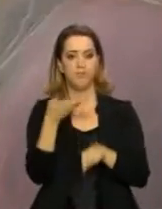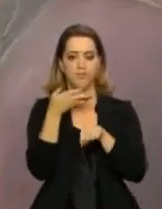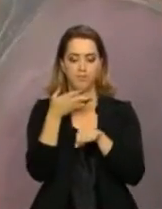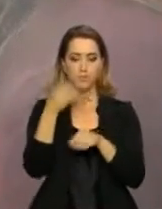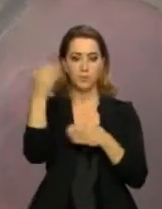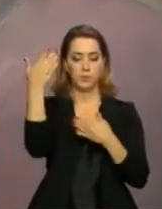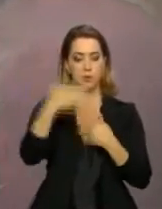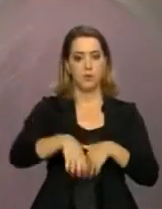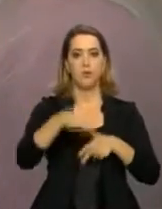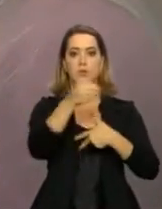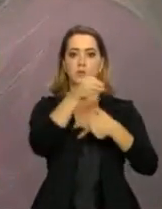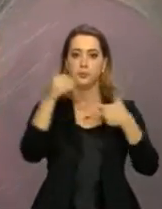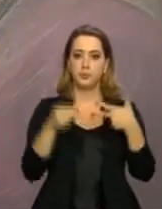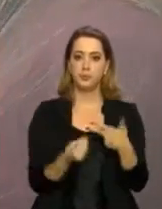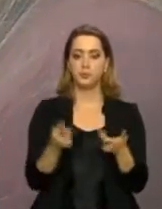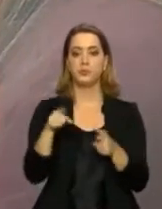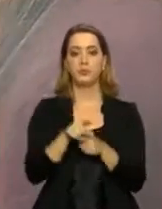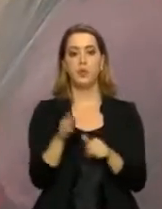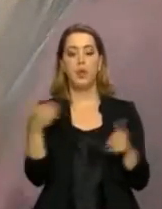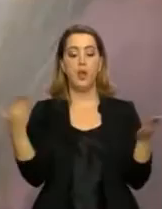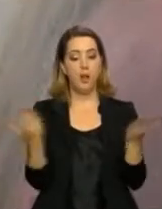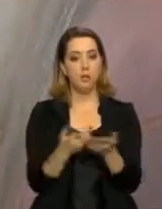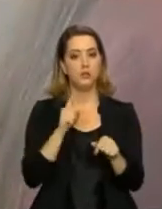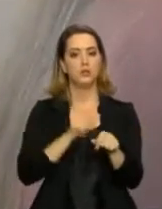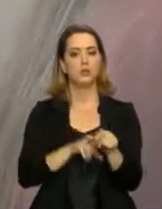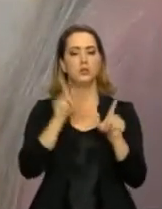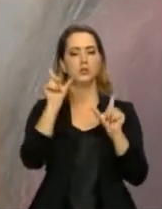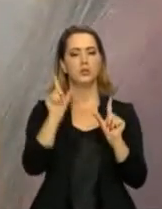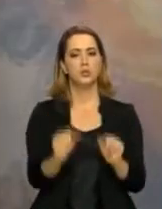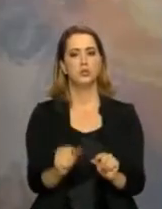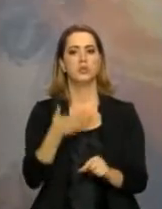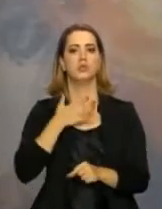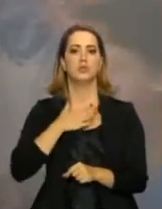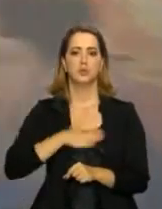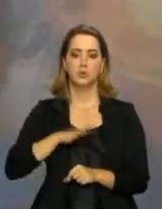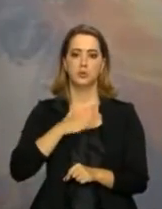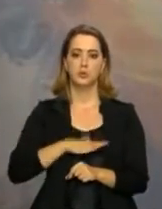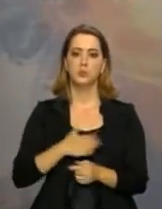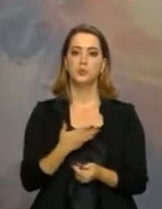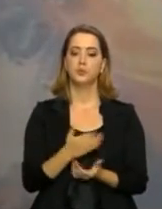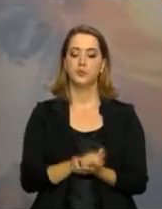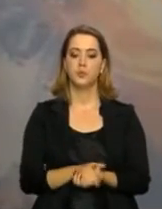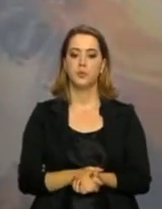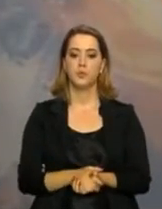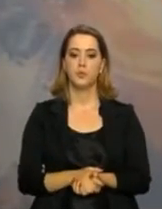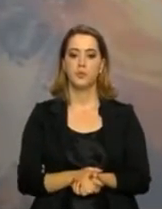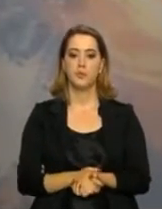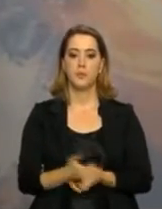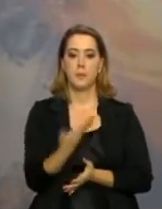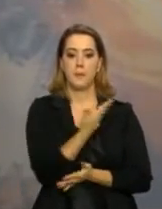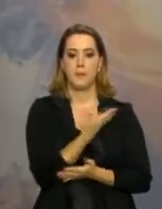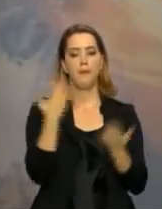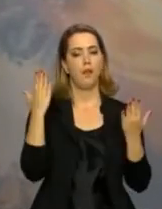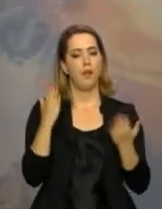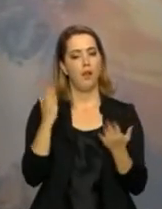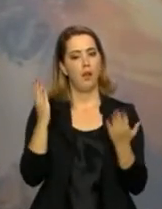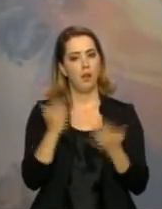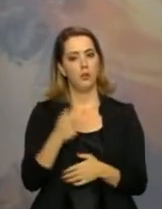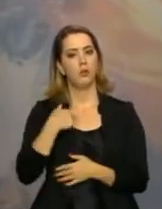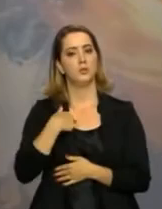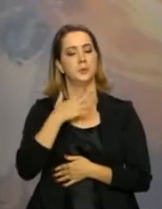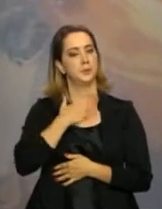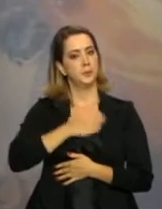do exame, ele acredita que é hora de diminuir o ritmo. Essa reta final agora preferi descansar